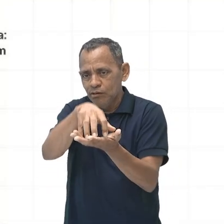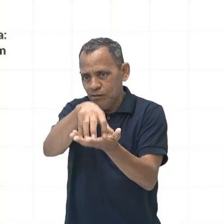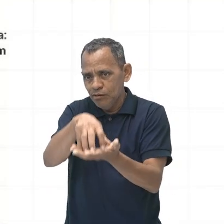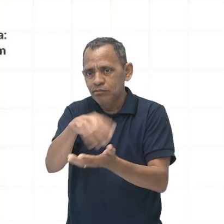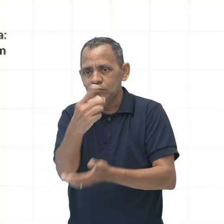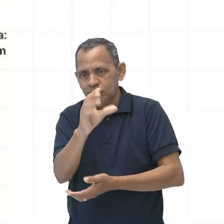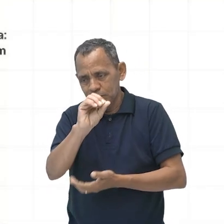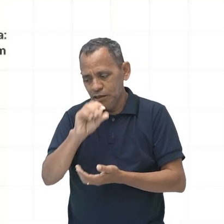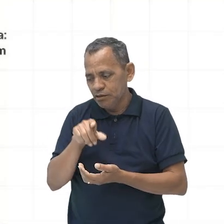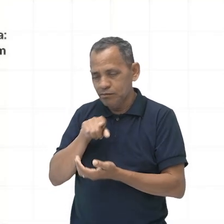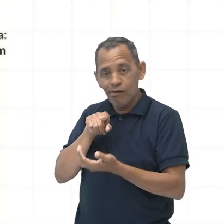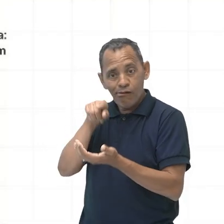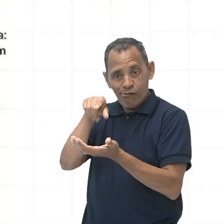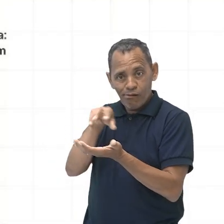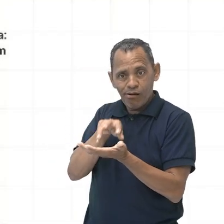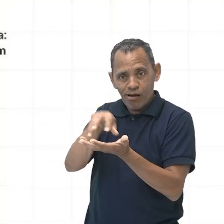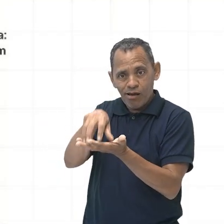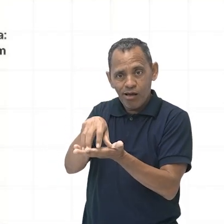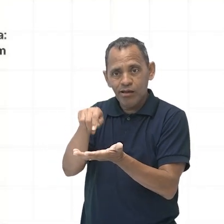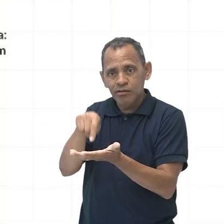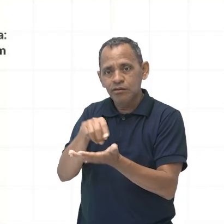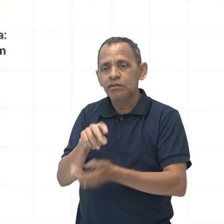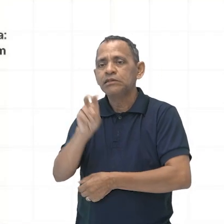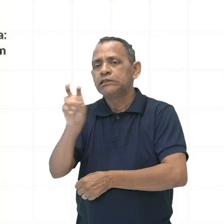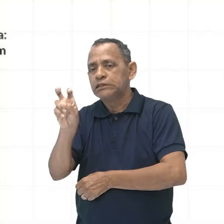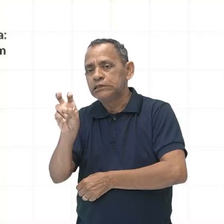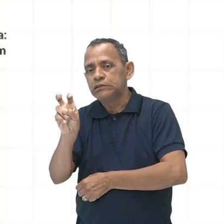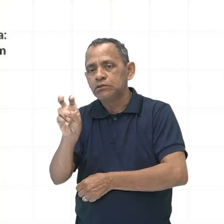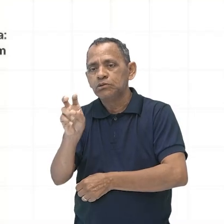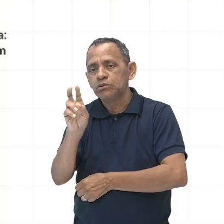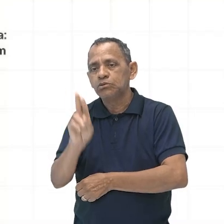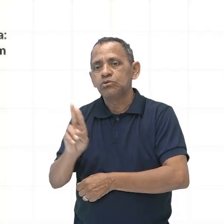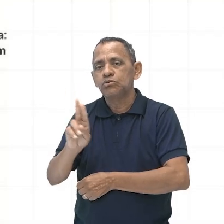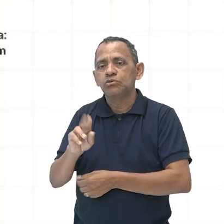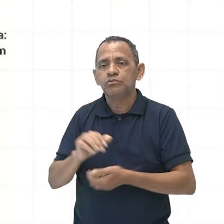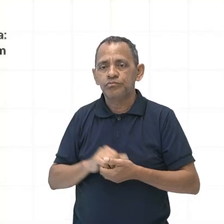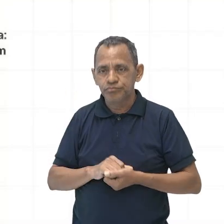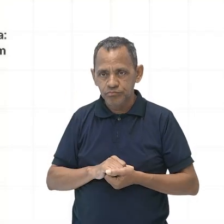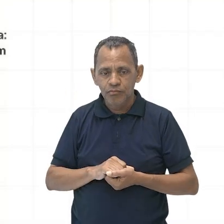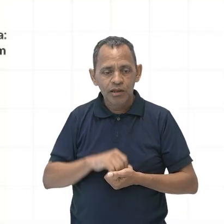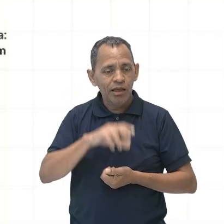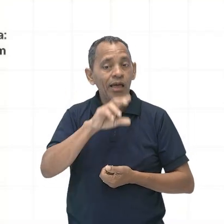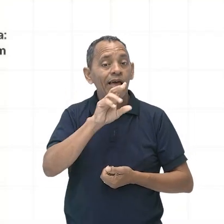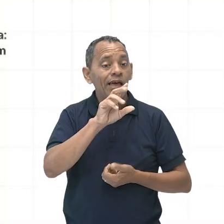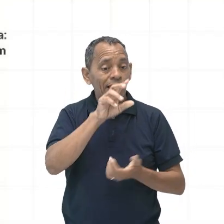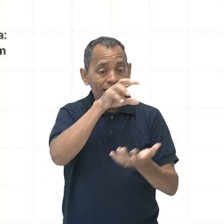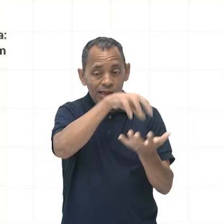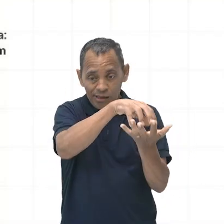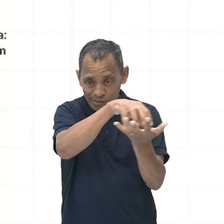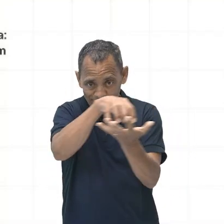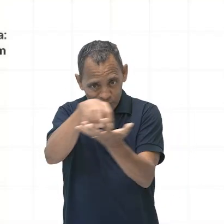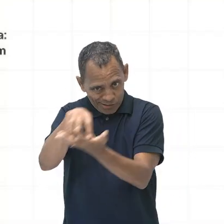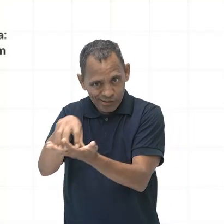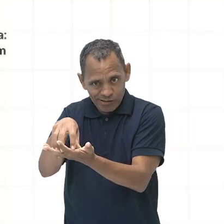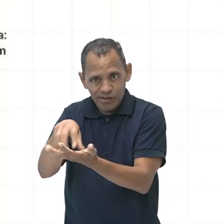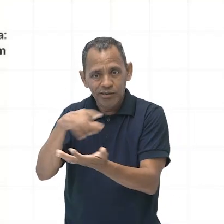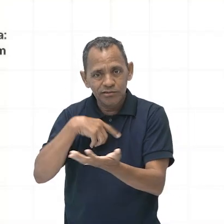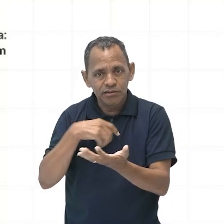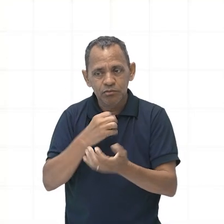transportes? Apenas 5. Então, para cada ônibusinho desse, eu tenho uma